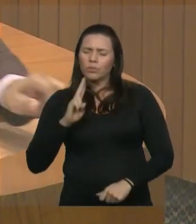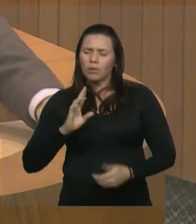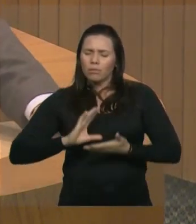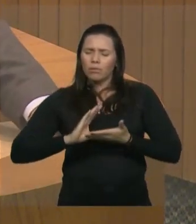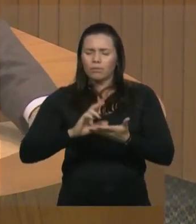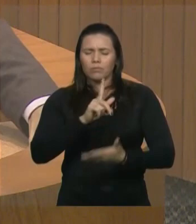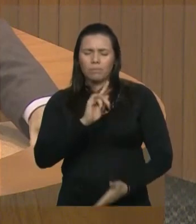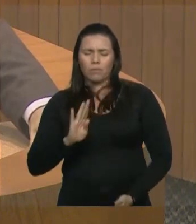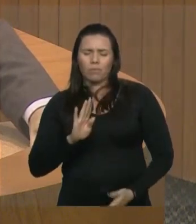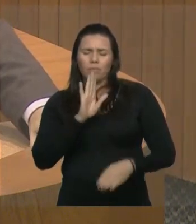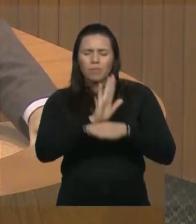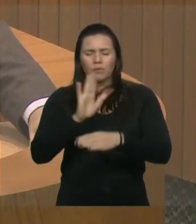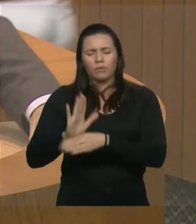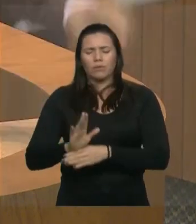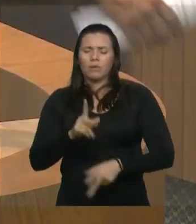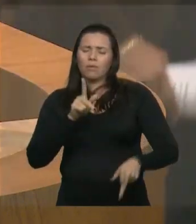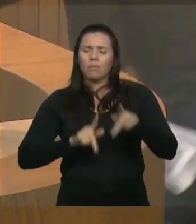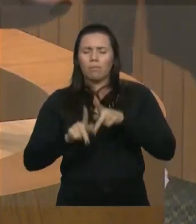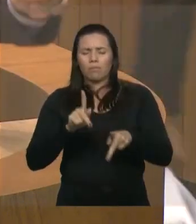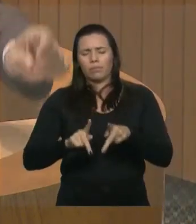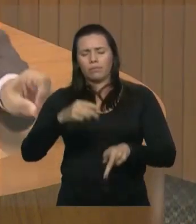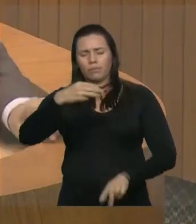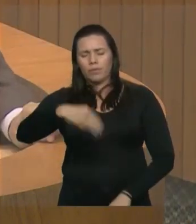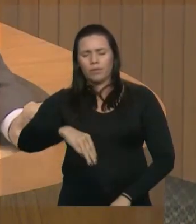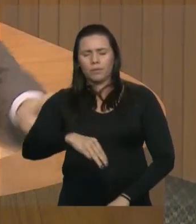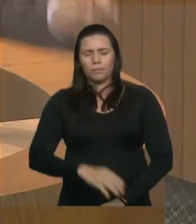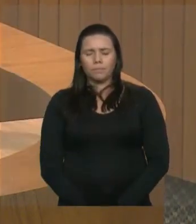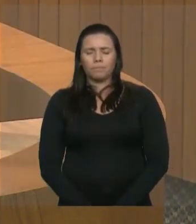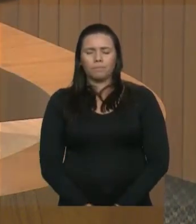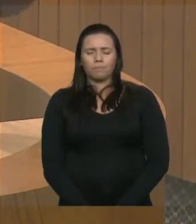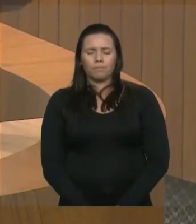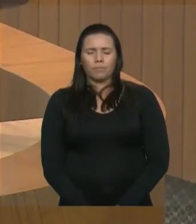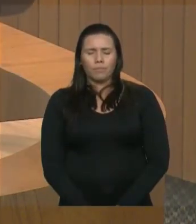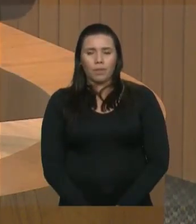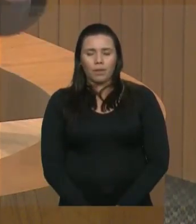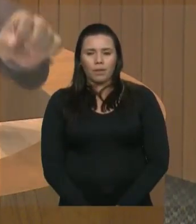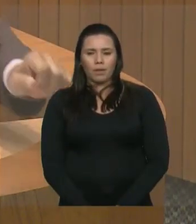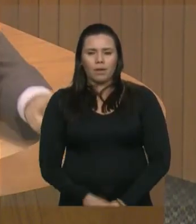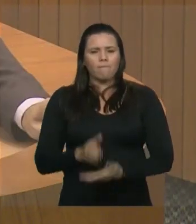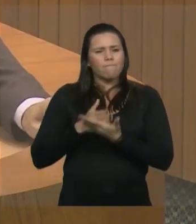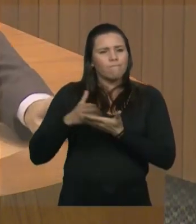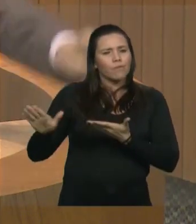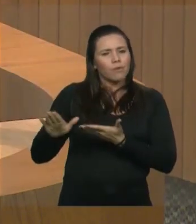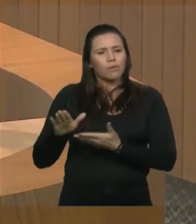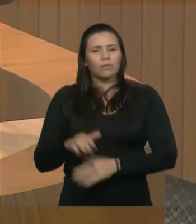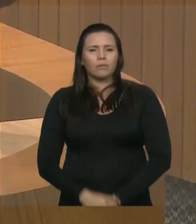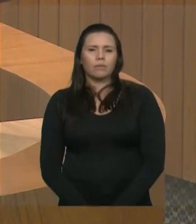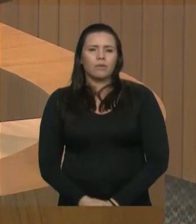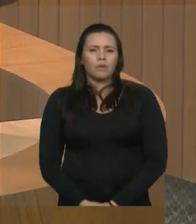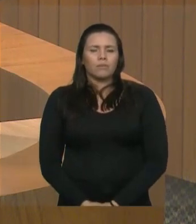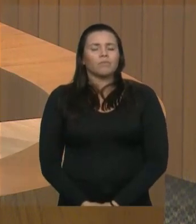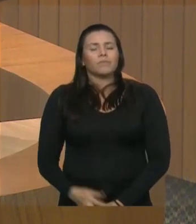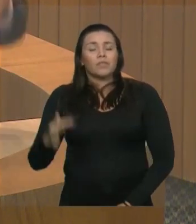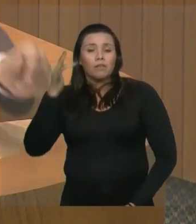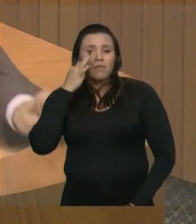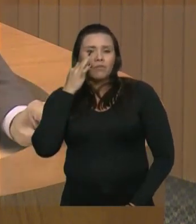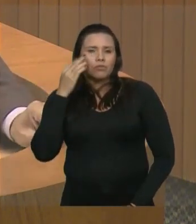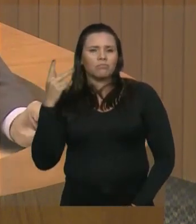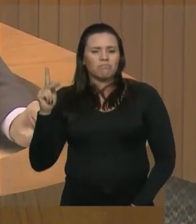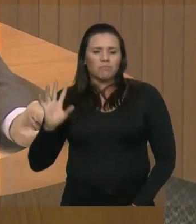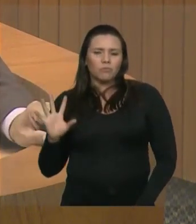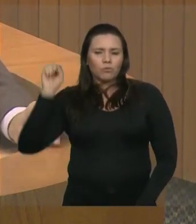da qualidade de vida da população. Fora Flávio Dino, fora comunista Flávio Dino, fora governador